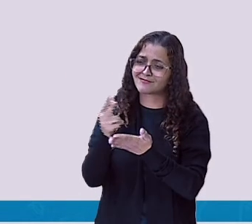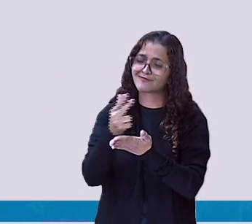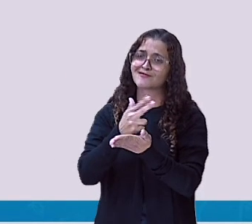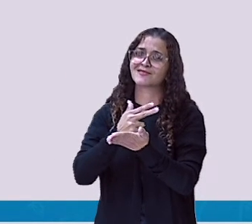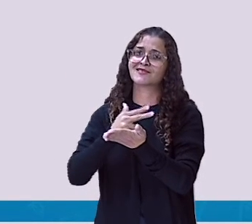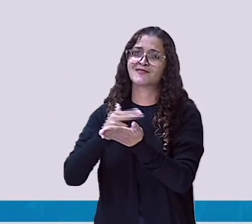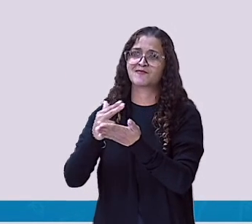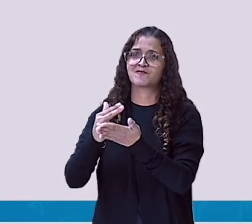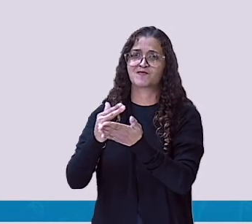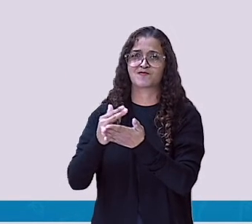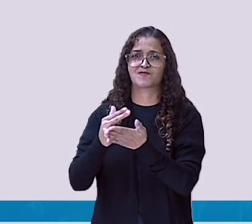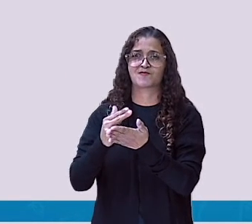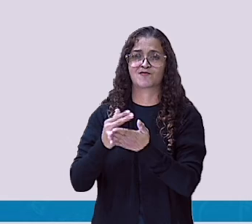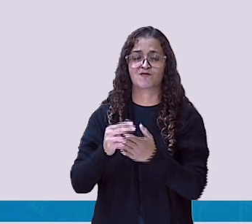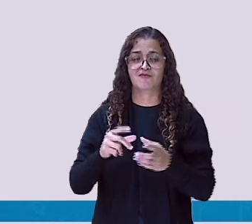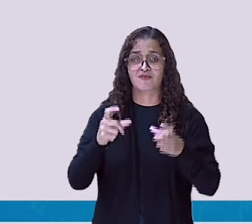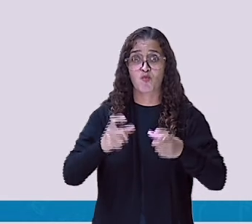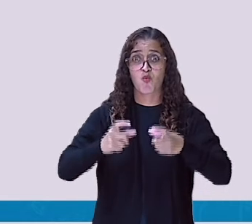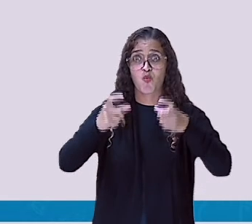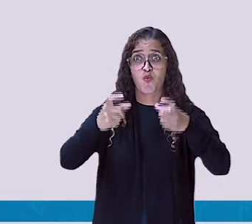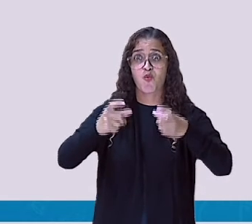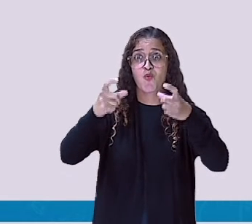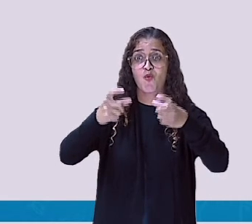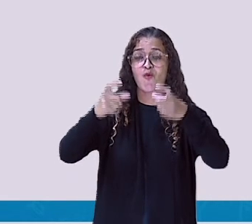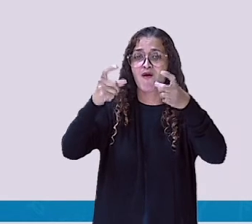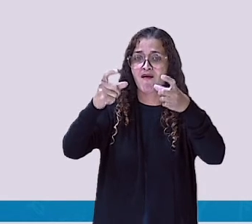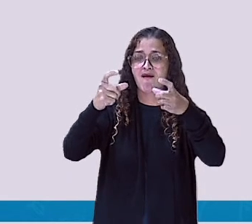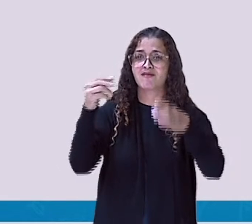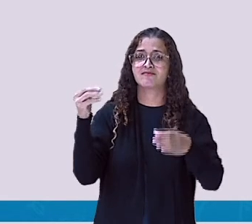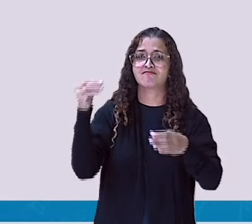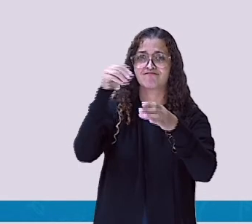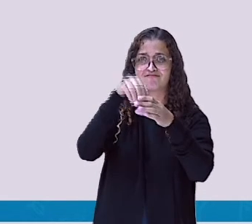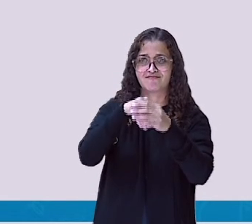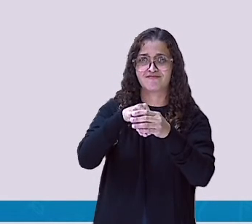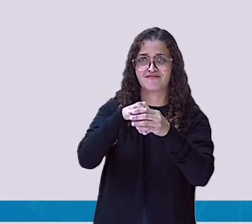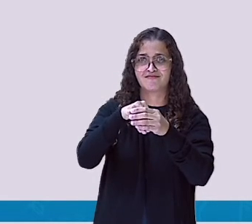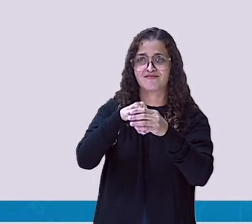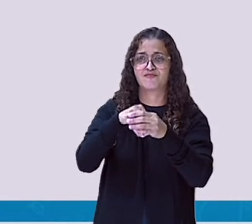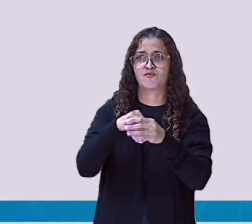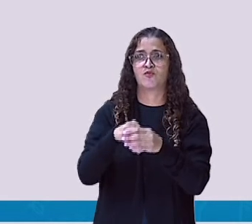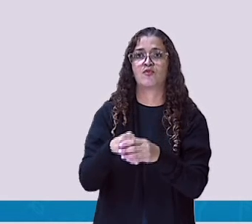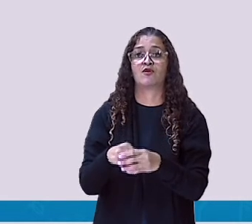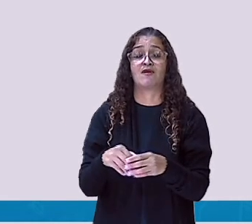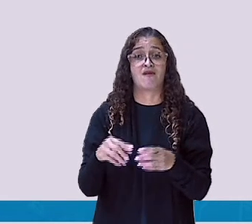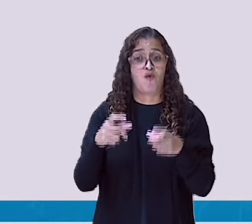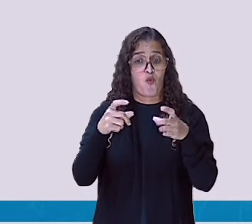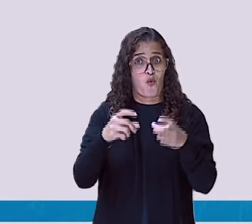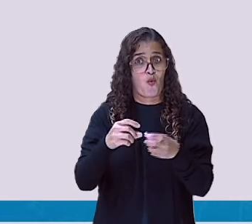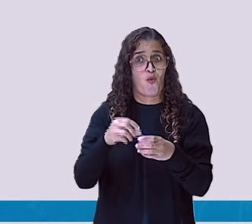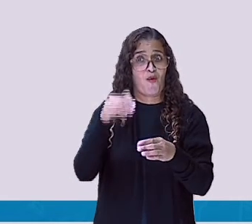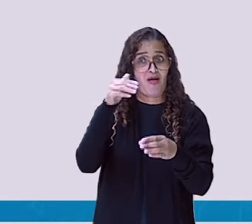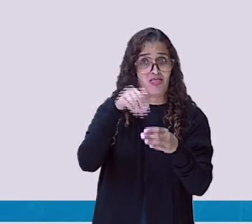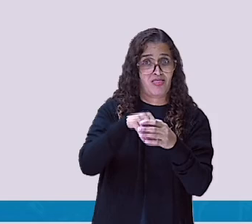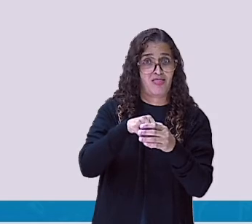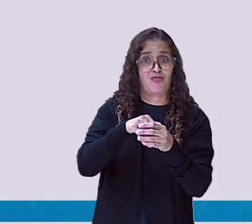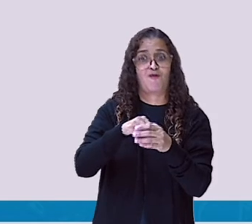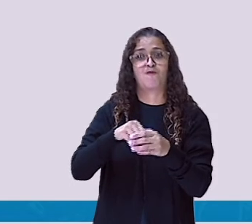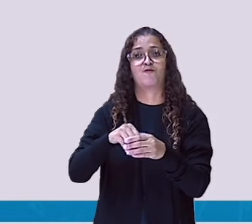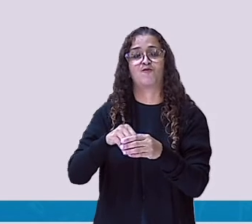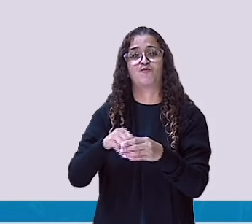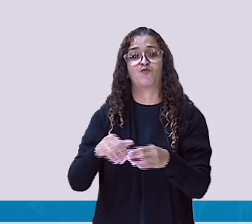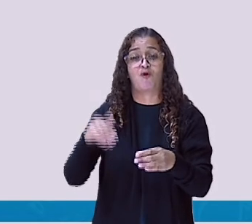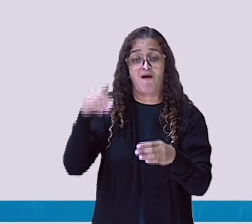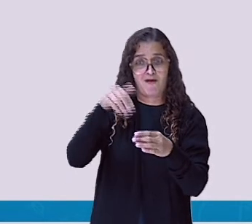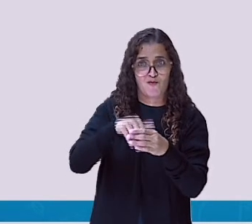Assim, colocando cada espaço um voto. Um espaço, um voto. 2 espaços,